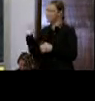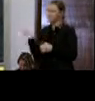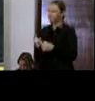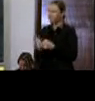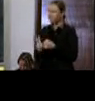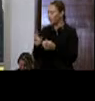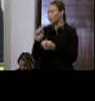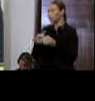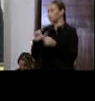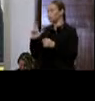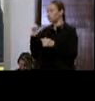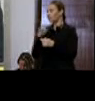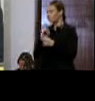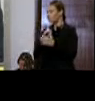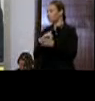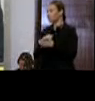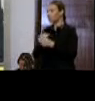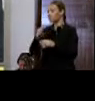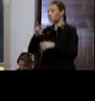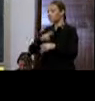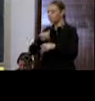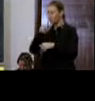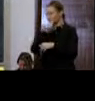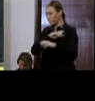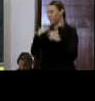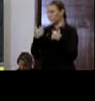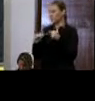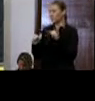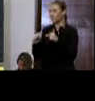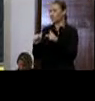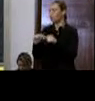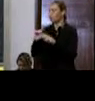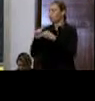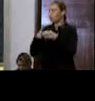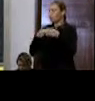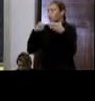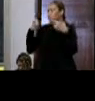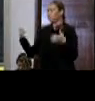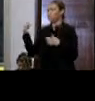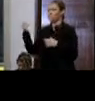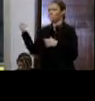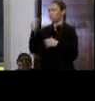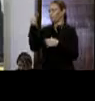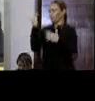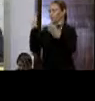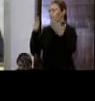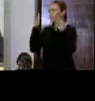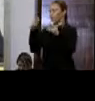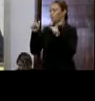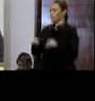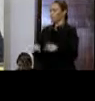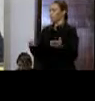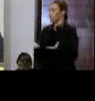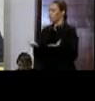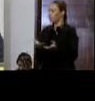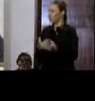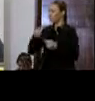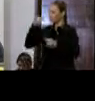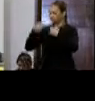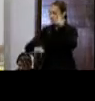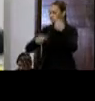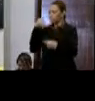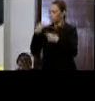registro para nós, do Ministério Público do Trabalho, a enorme importância de participar deste evento e de